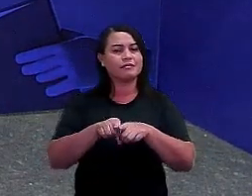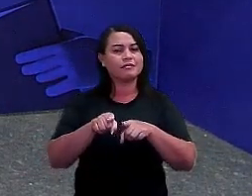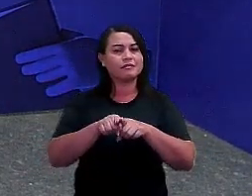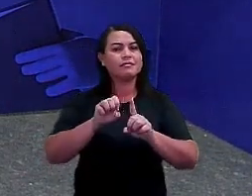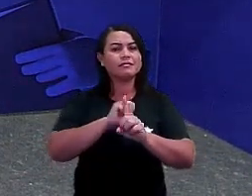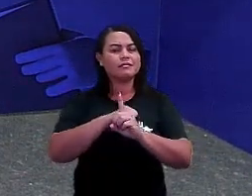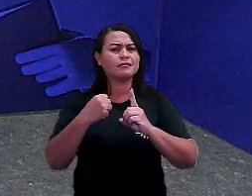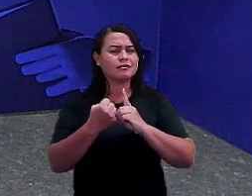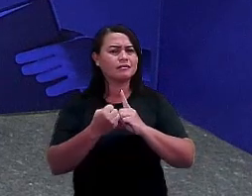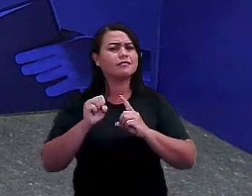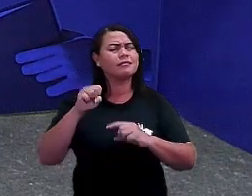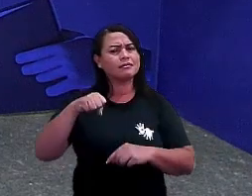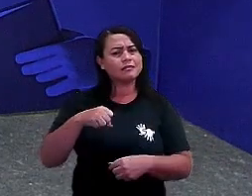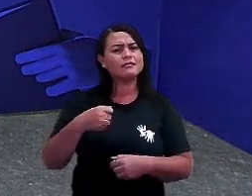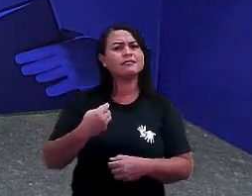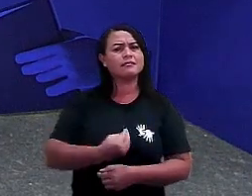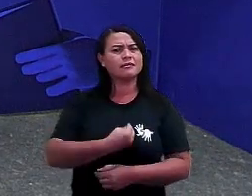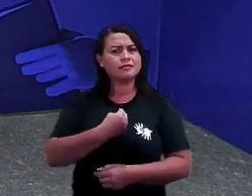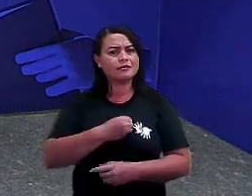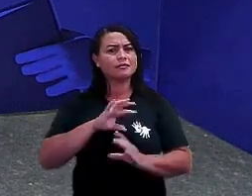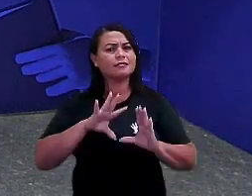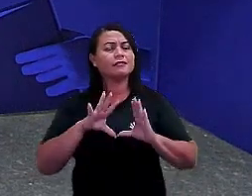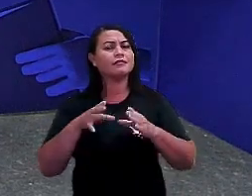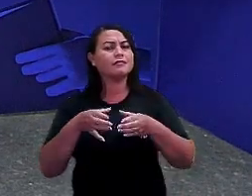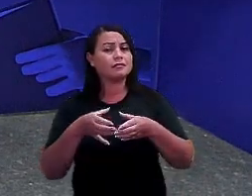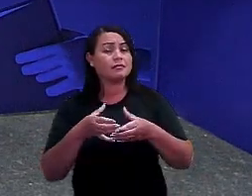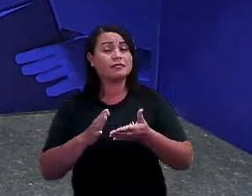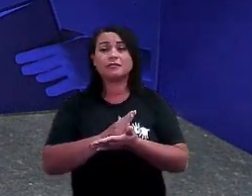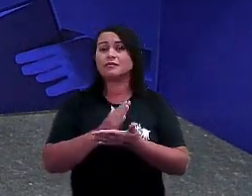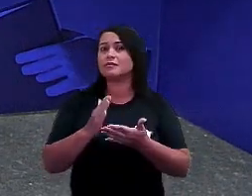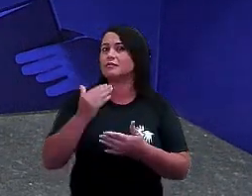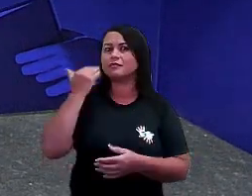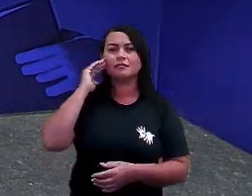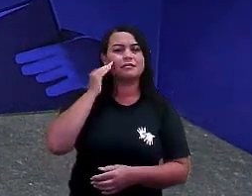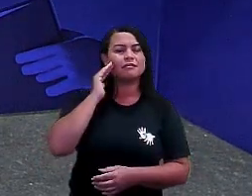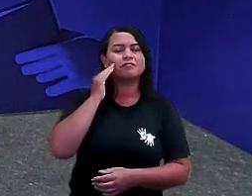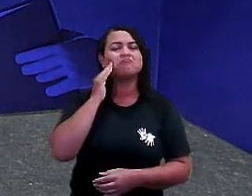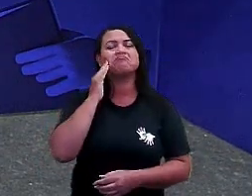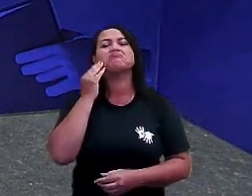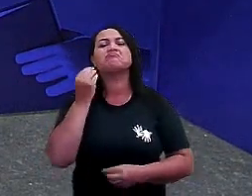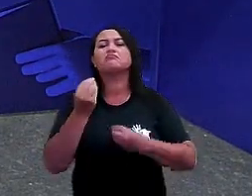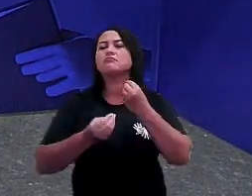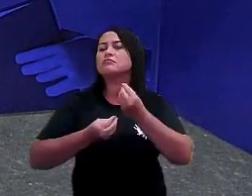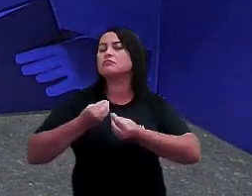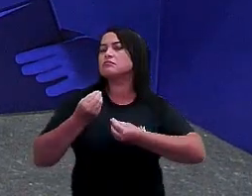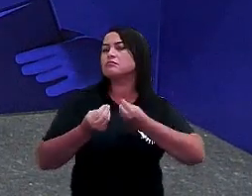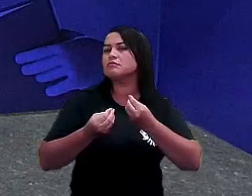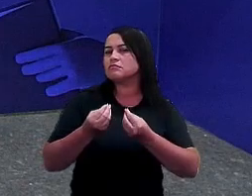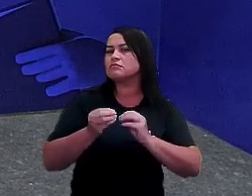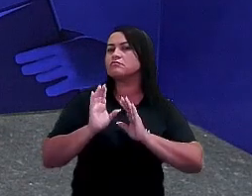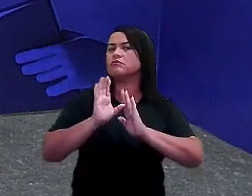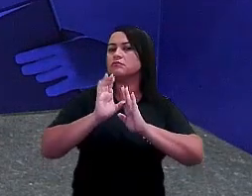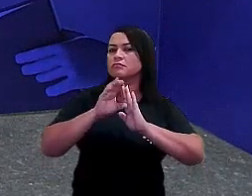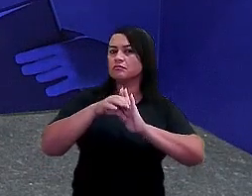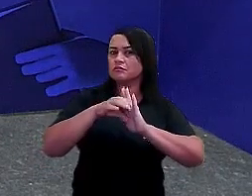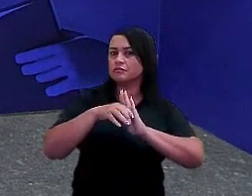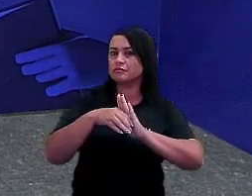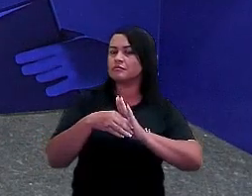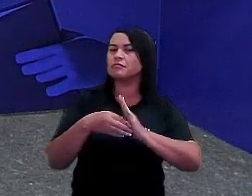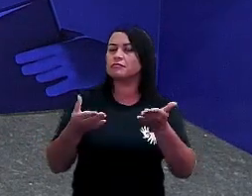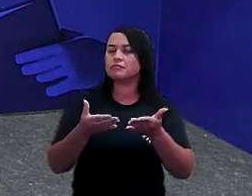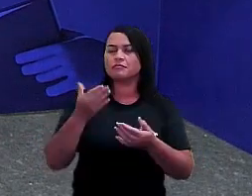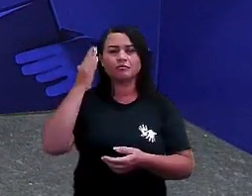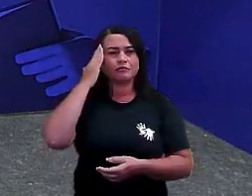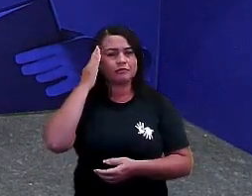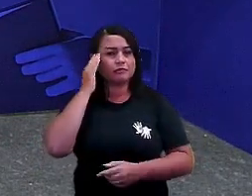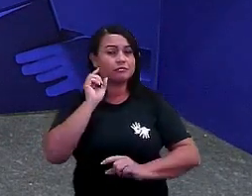uma comunidade, mas muitas vezes não conseguimos compreender, entender, decodificar esse conceito. E vamos entender o que é